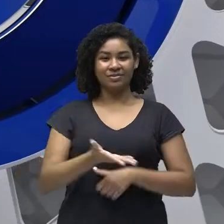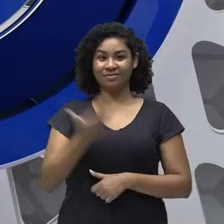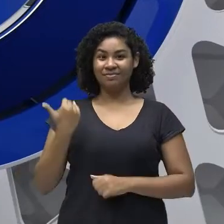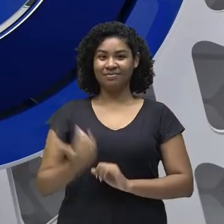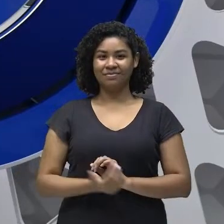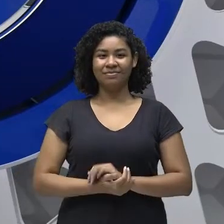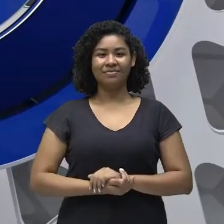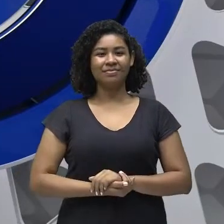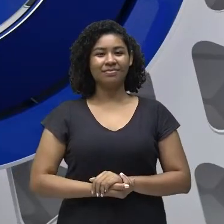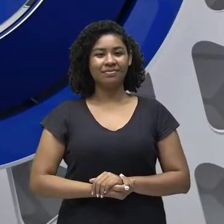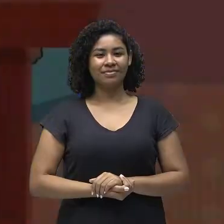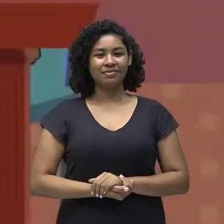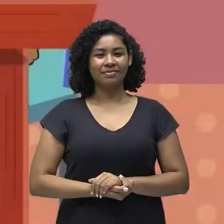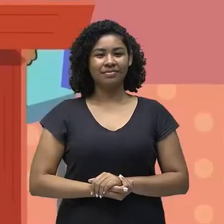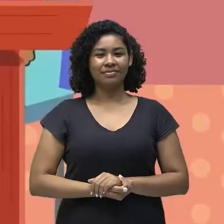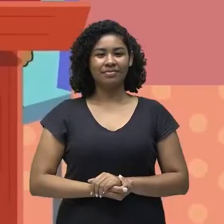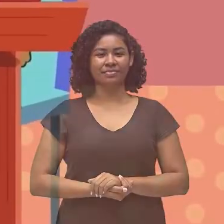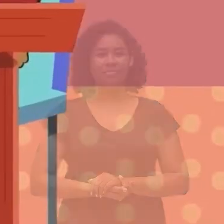olhada.